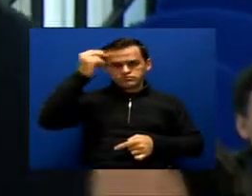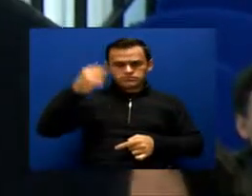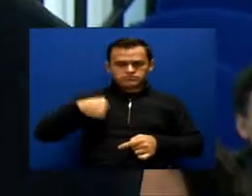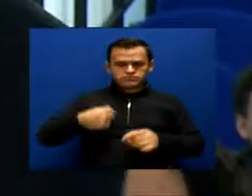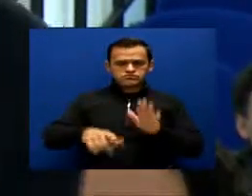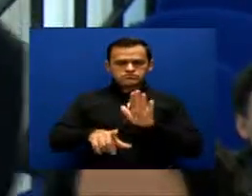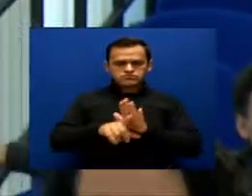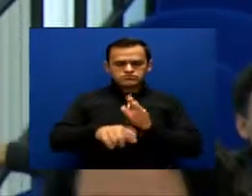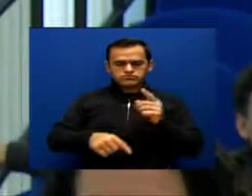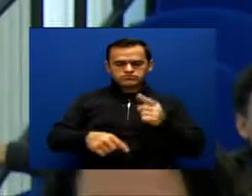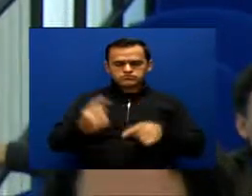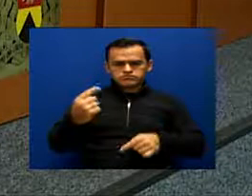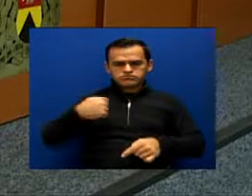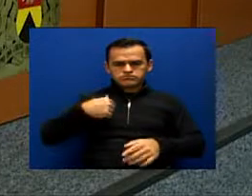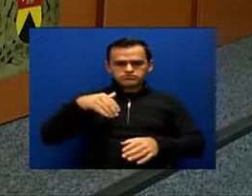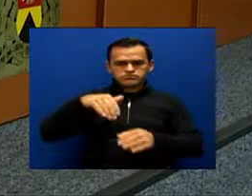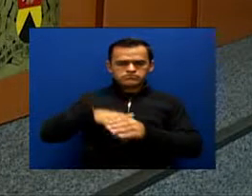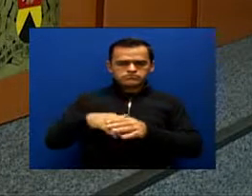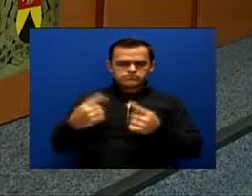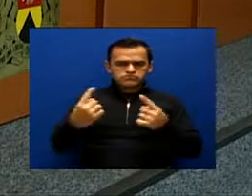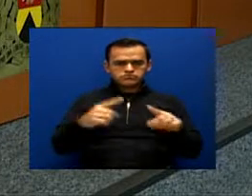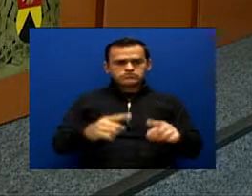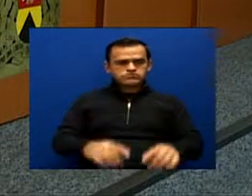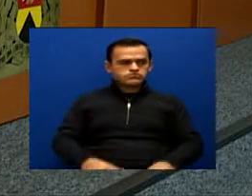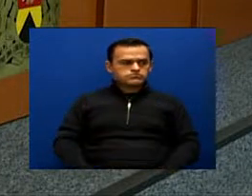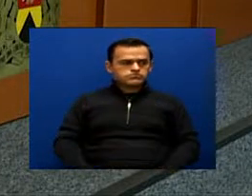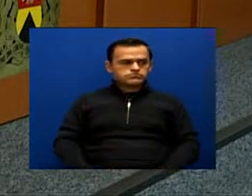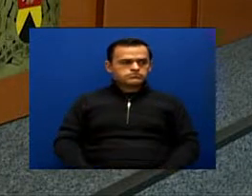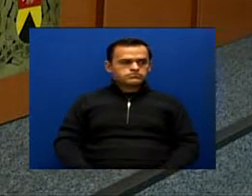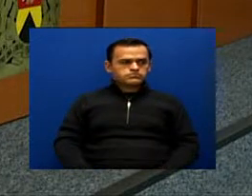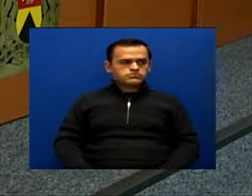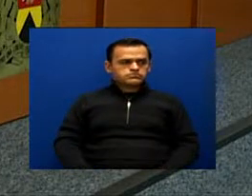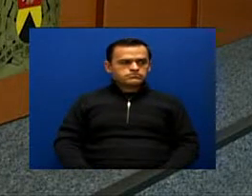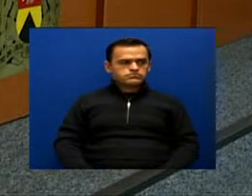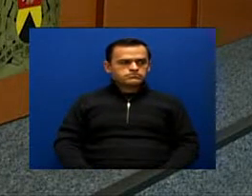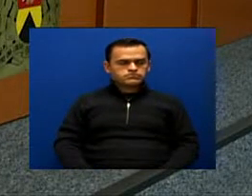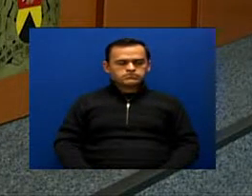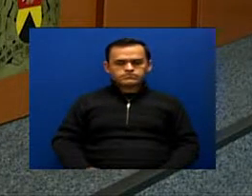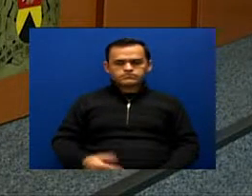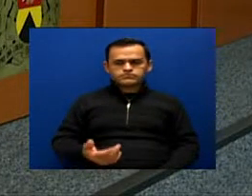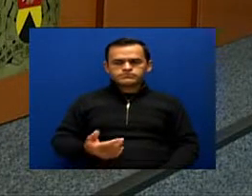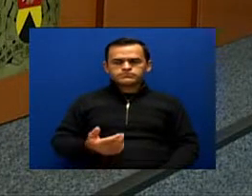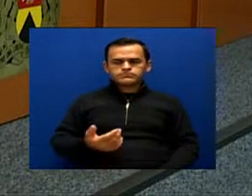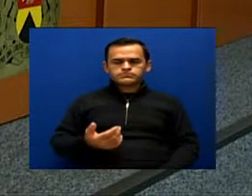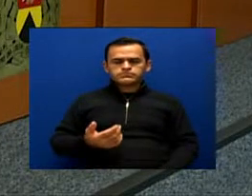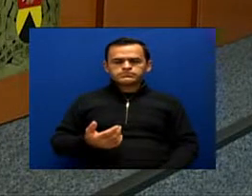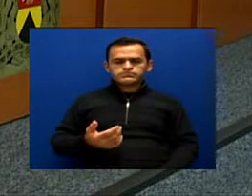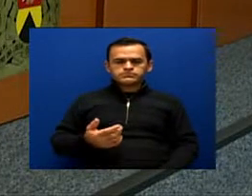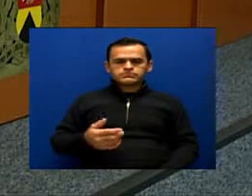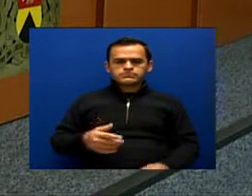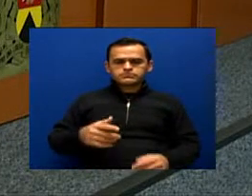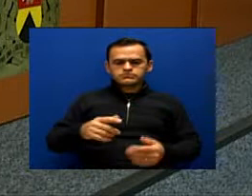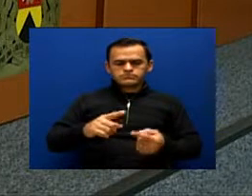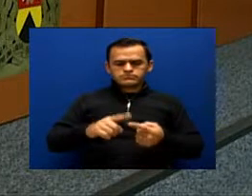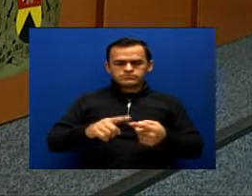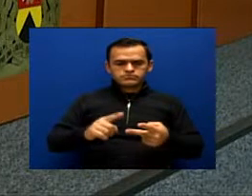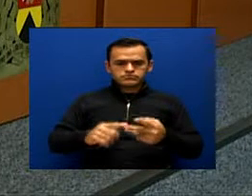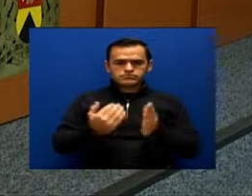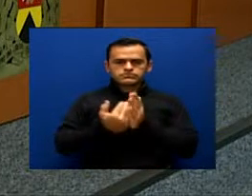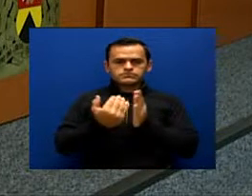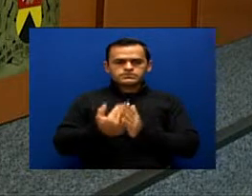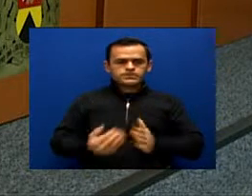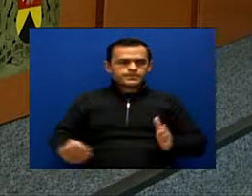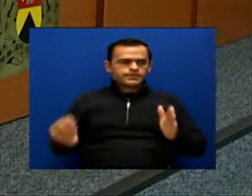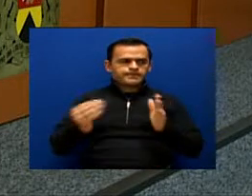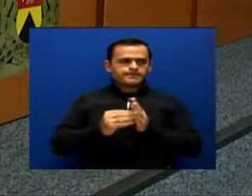voto contra. Obrigado. Vereador. Então, nós colocamos aí as duas emendas para ser passada.